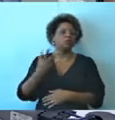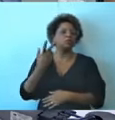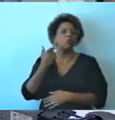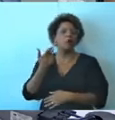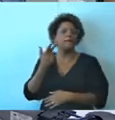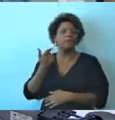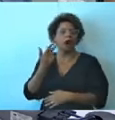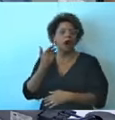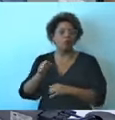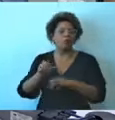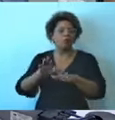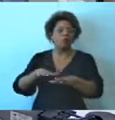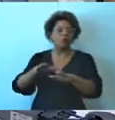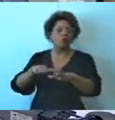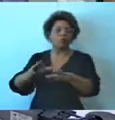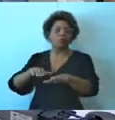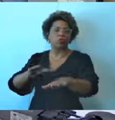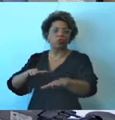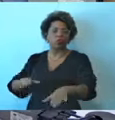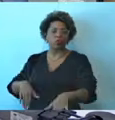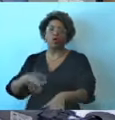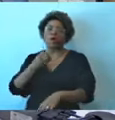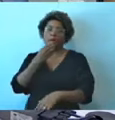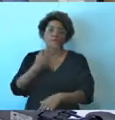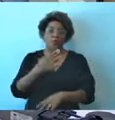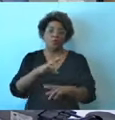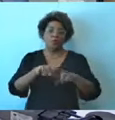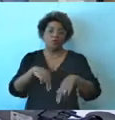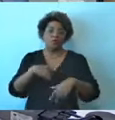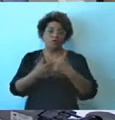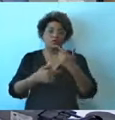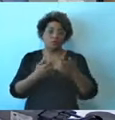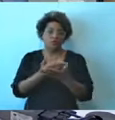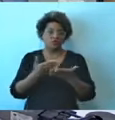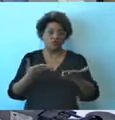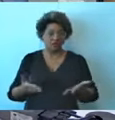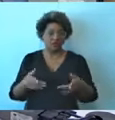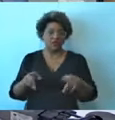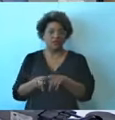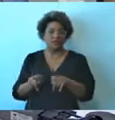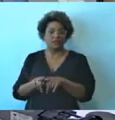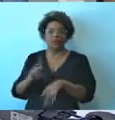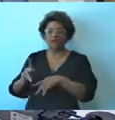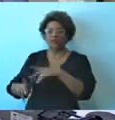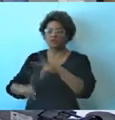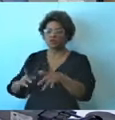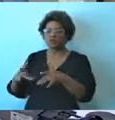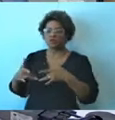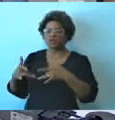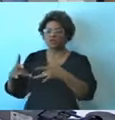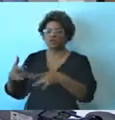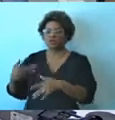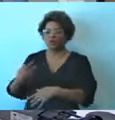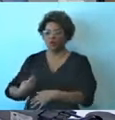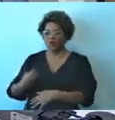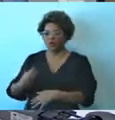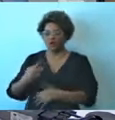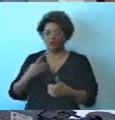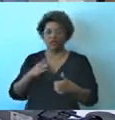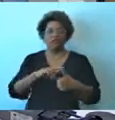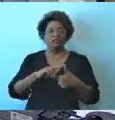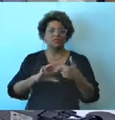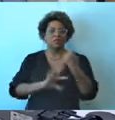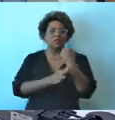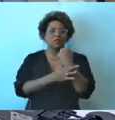vocês e graças ao trabalho daqueles que dedicaram suas vidas naquele período também, né? O segurança pública, saúde